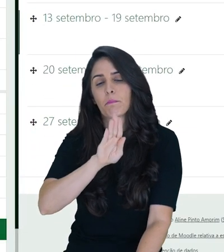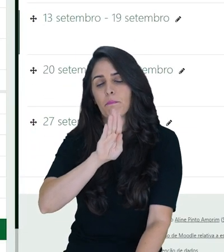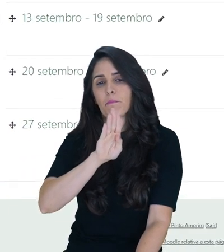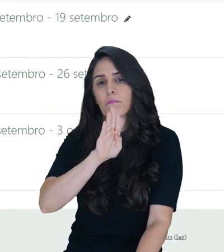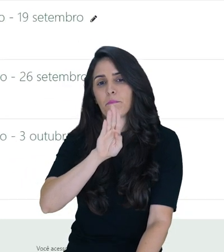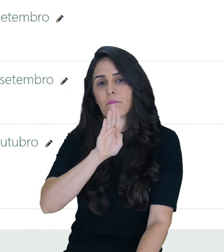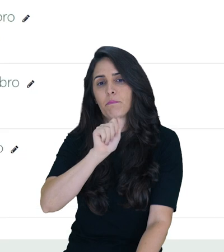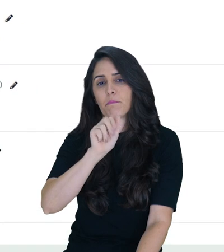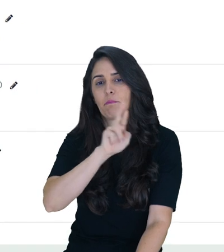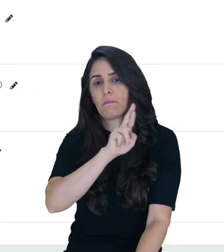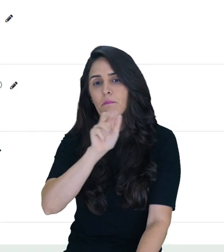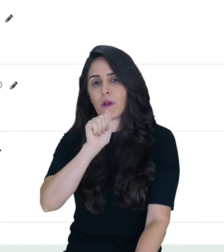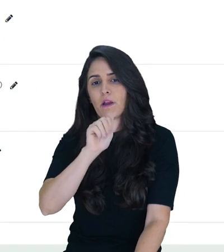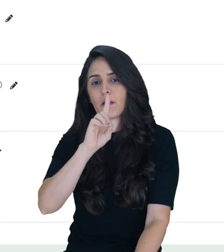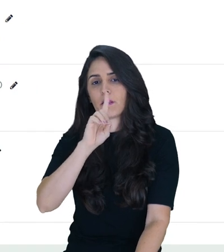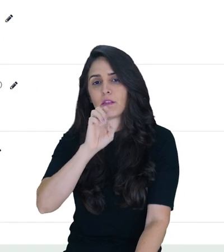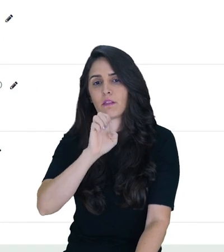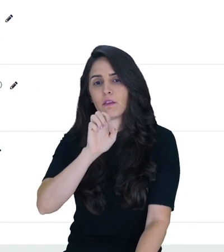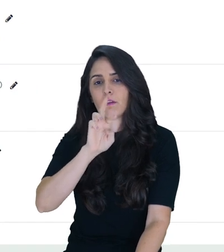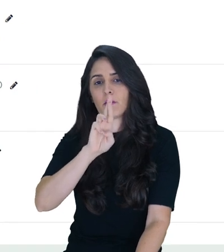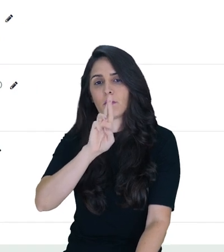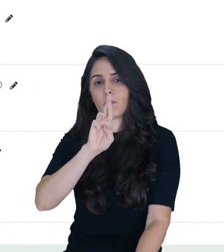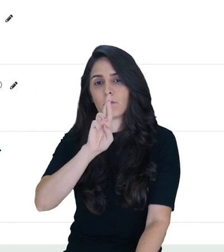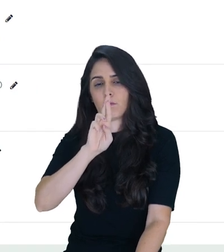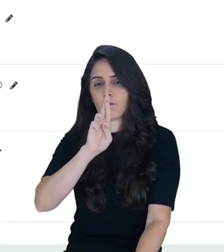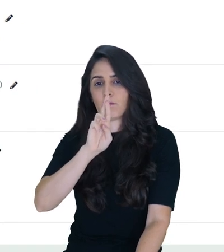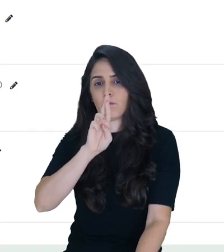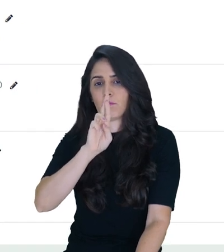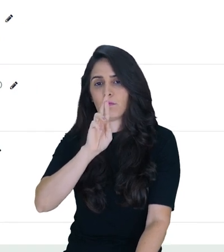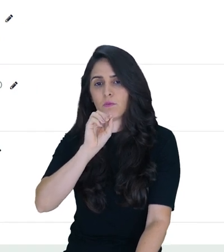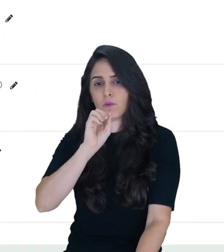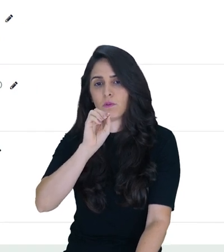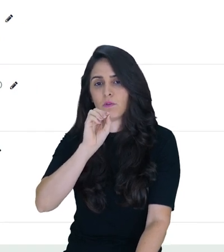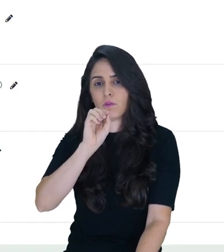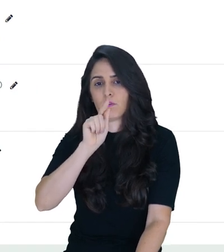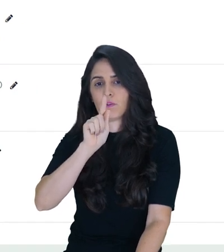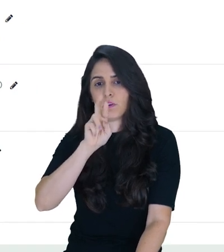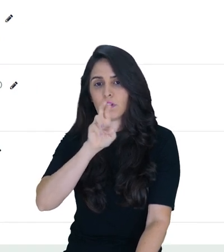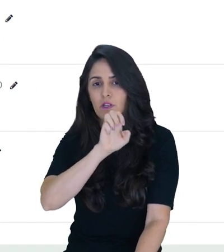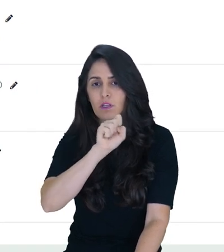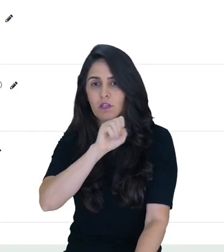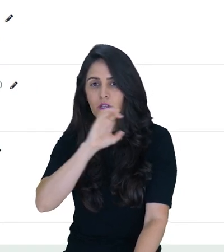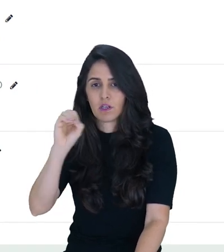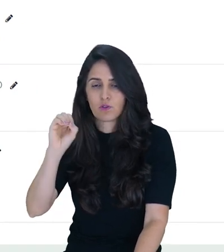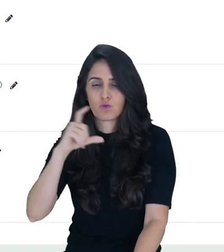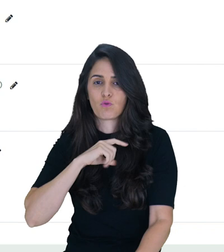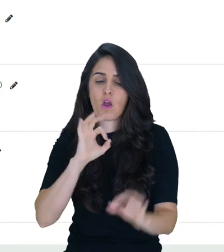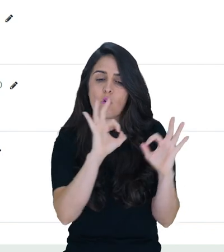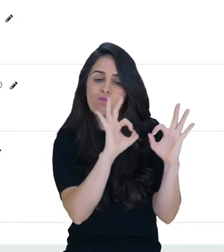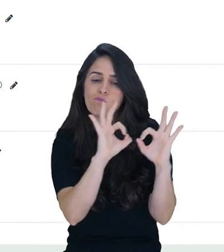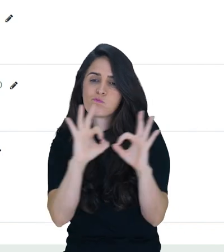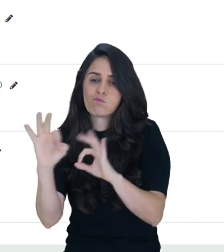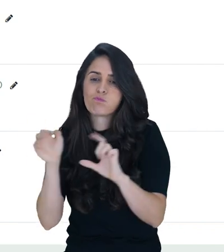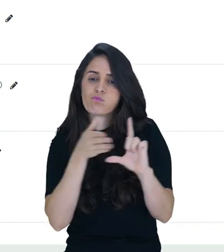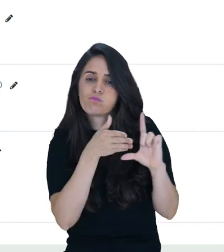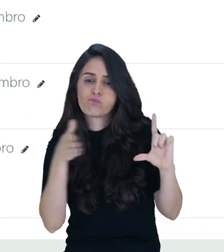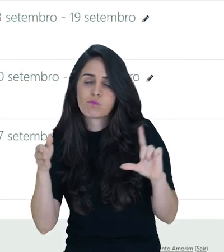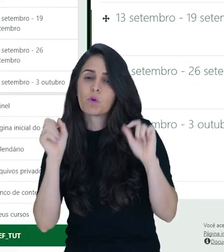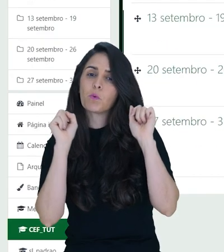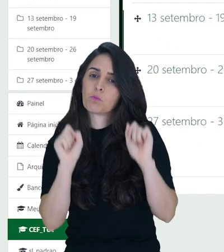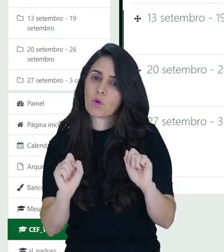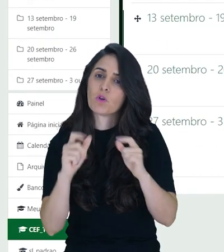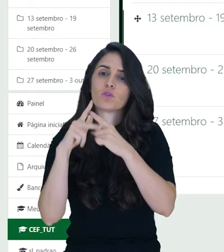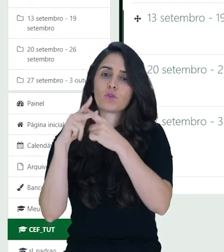Observe que o bloco já está aqui posicionado à direita e depois eu posso configurar este bloco